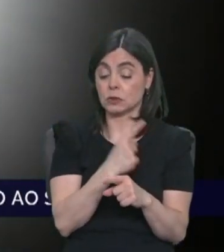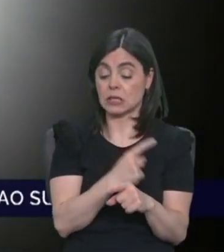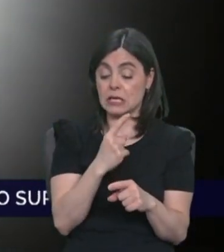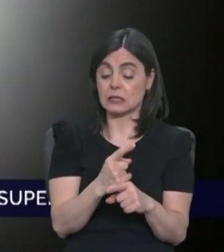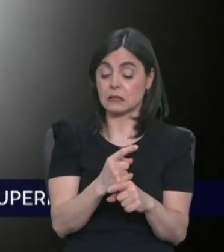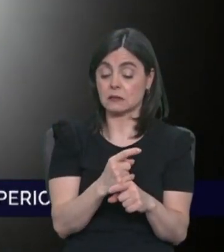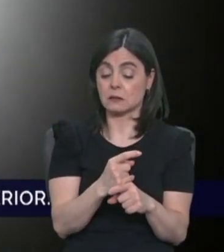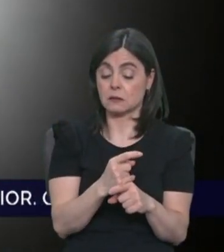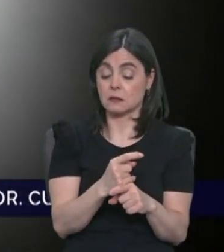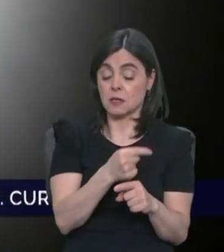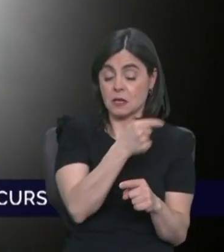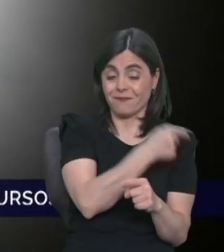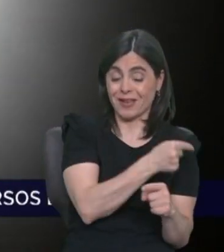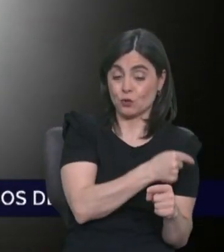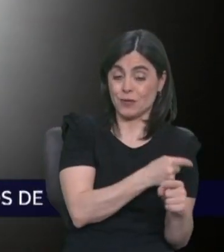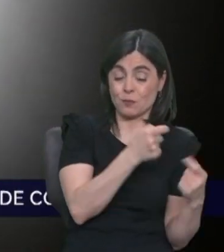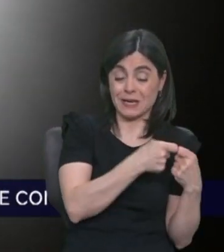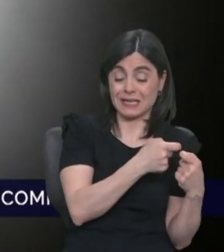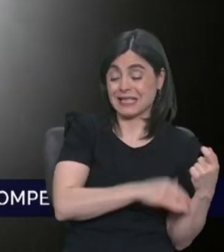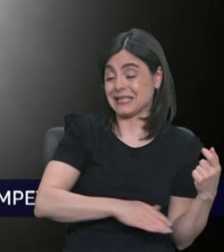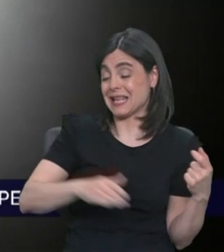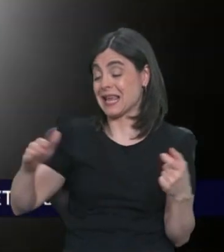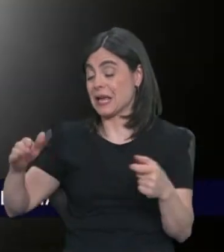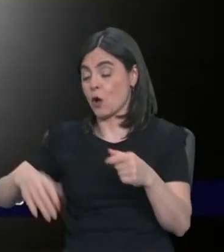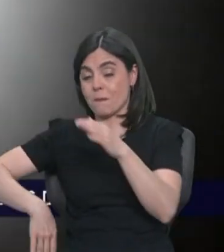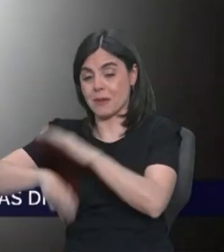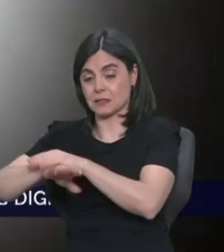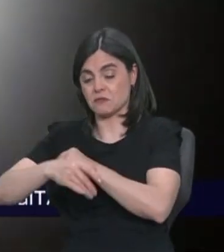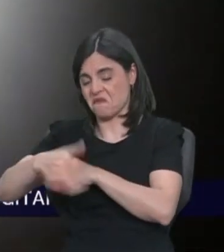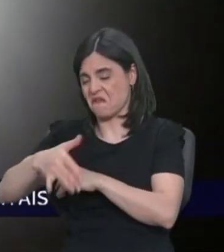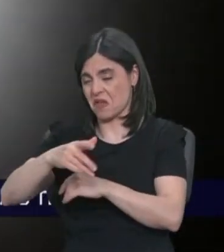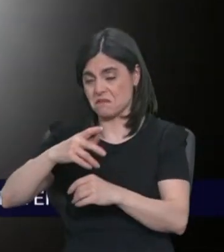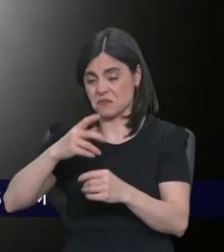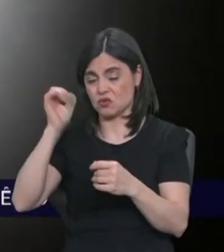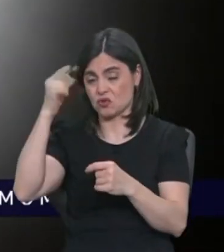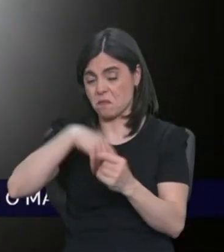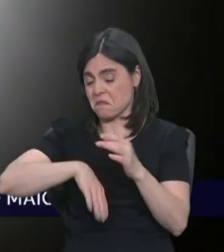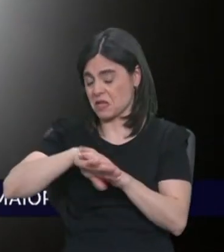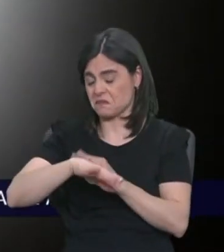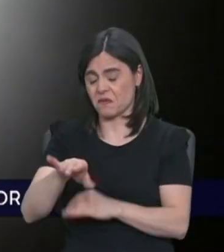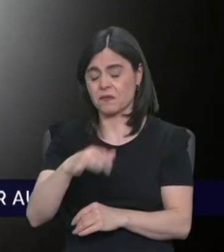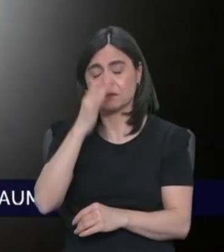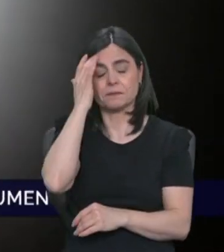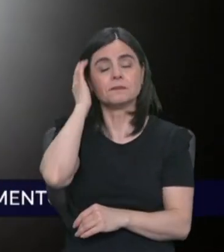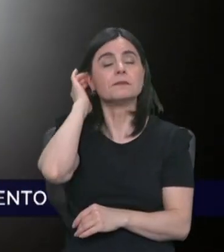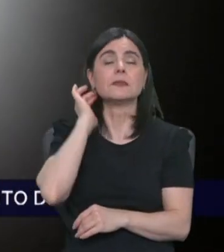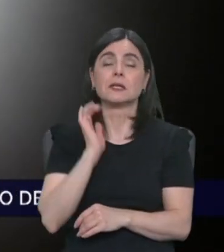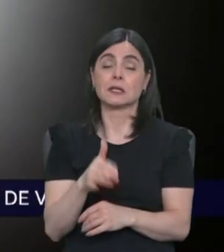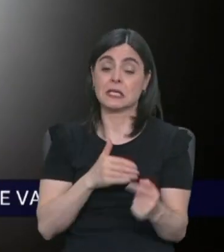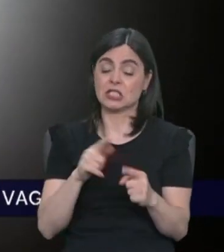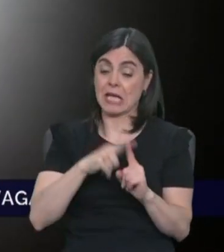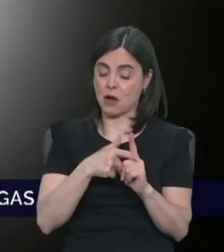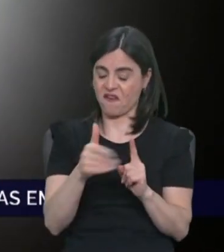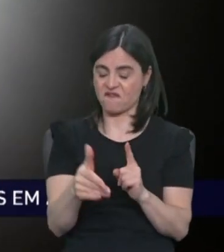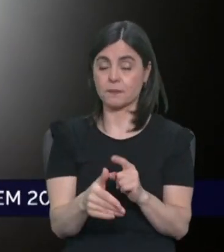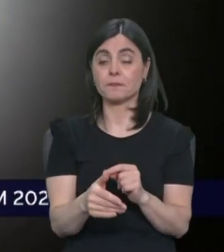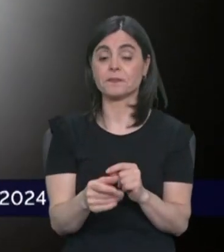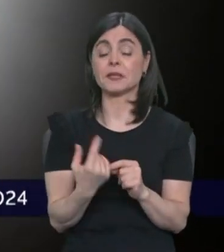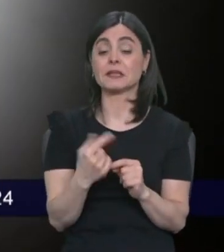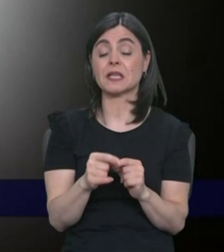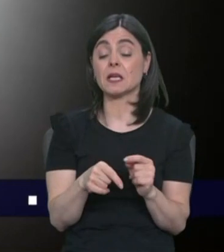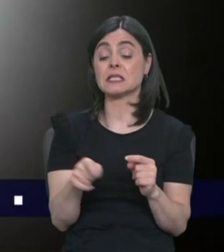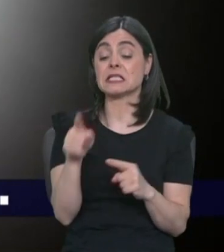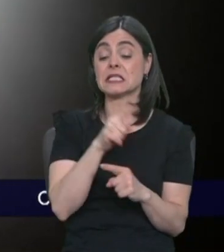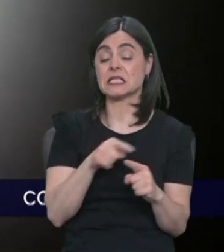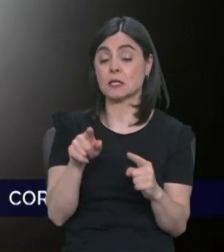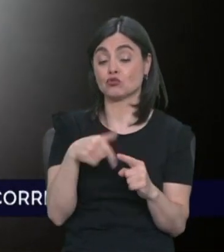mínimo magnético energético até ao máximo. O Sol está-se a aproximar de um máximo neste momento, durante este nosso ano. Tem outros